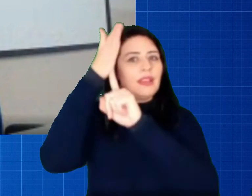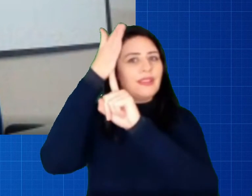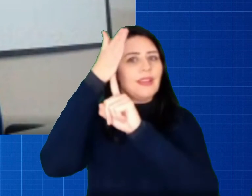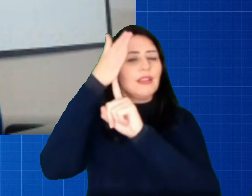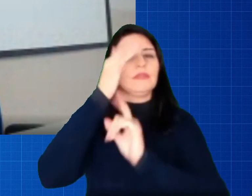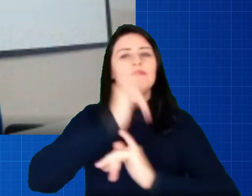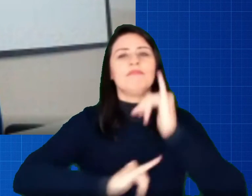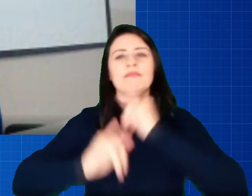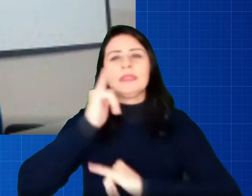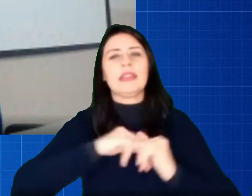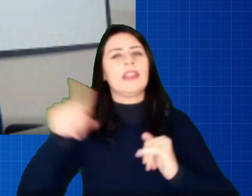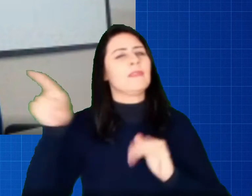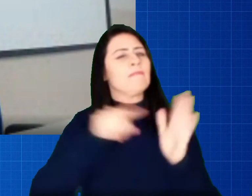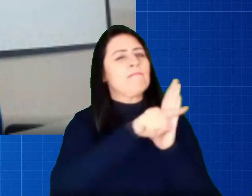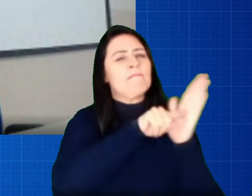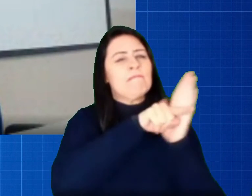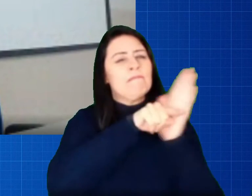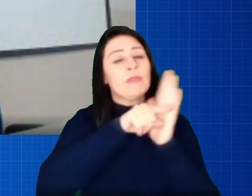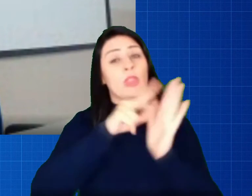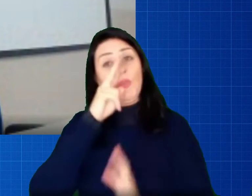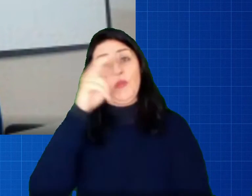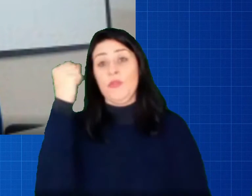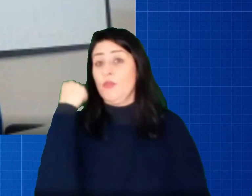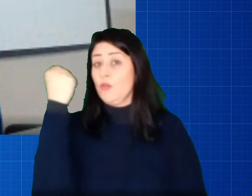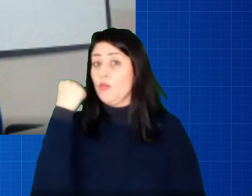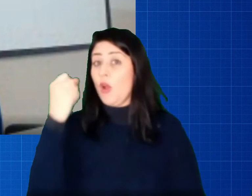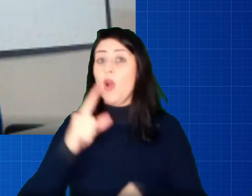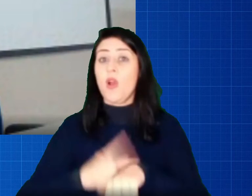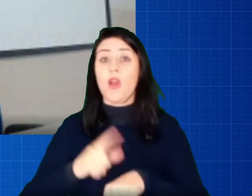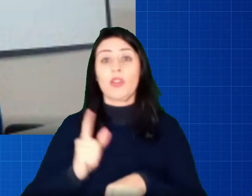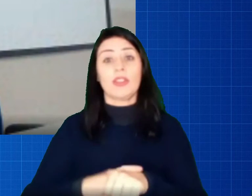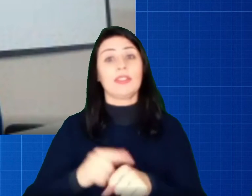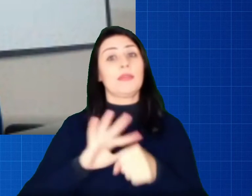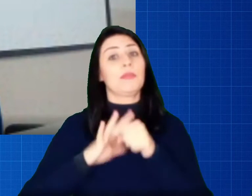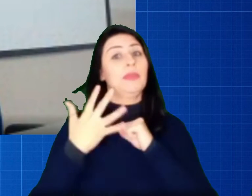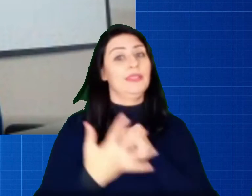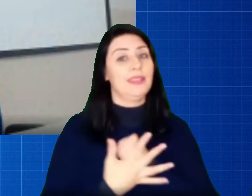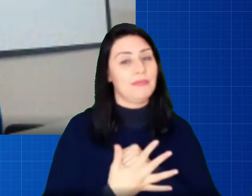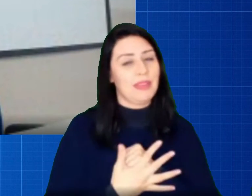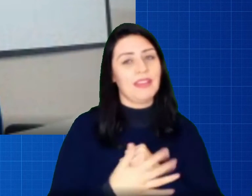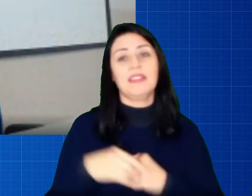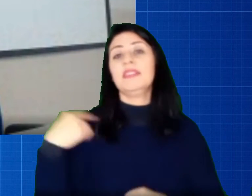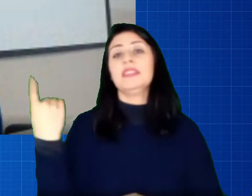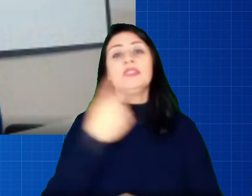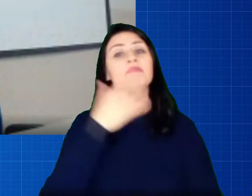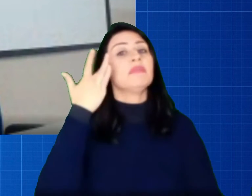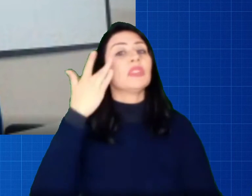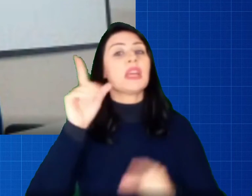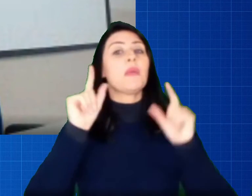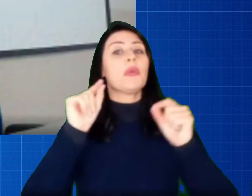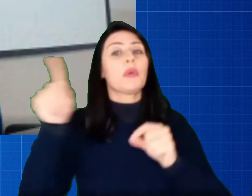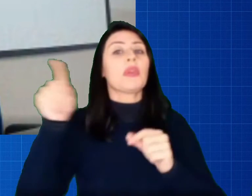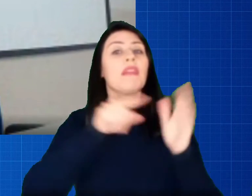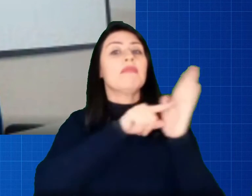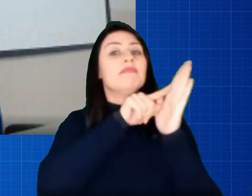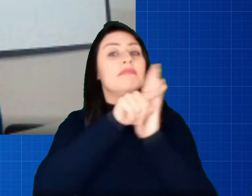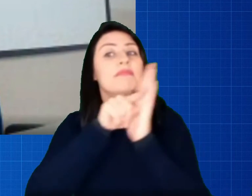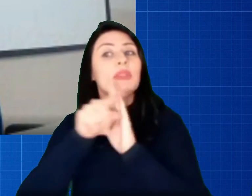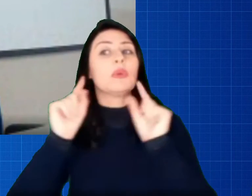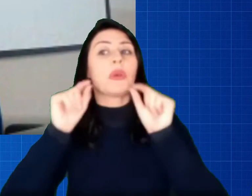levantar coisas absurdas, porque o acesso à internet esse período foi muito grande. E a gente não sabe o que essas